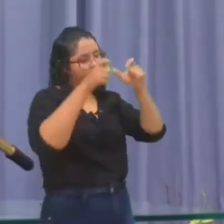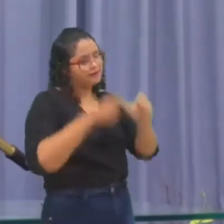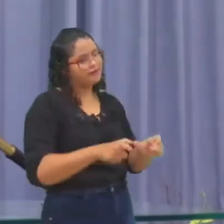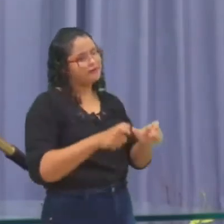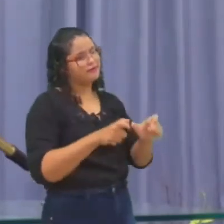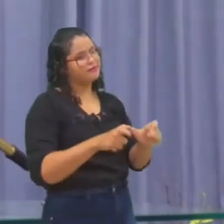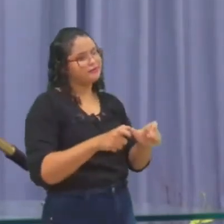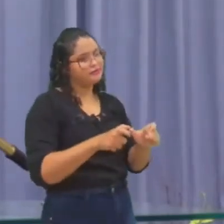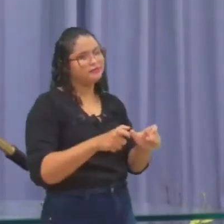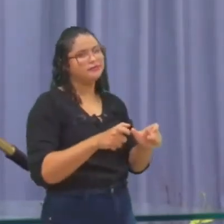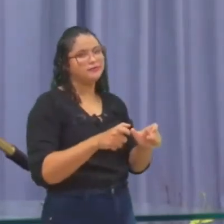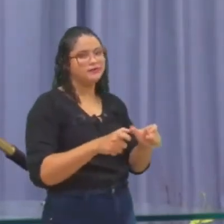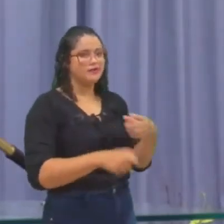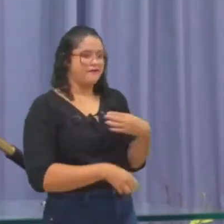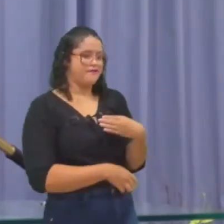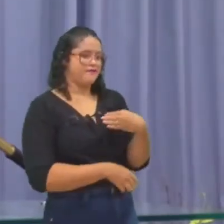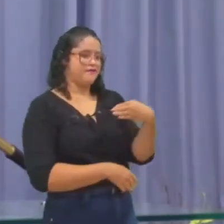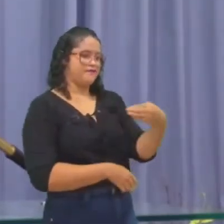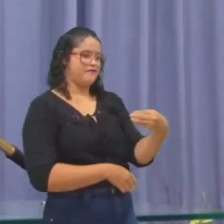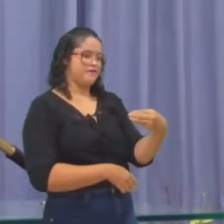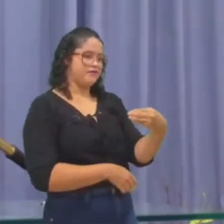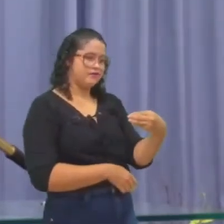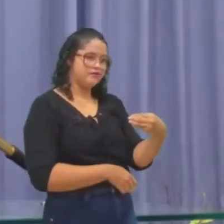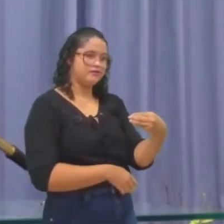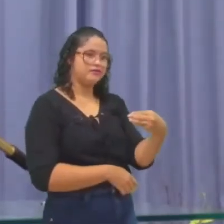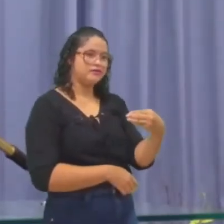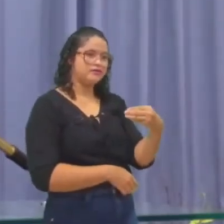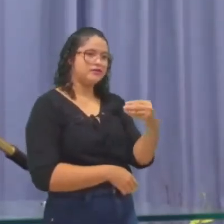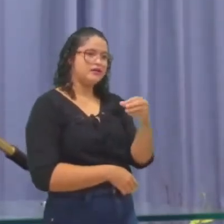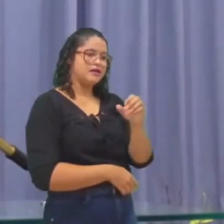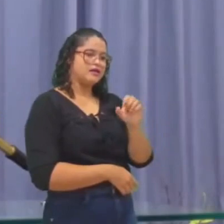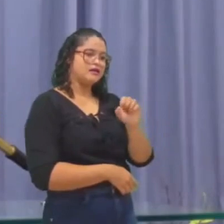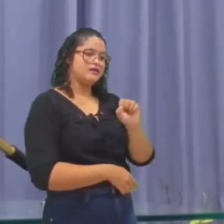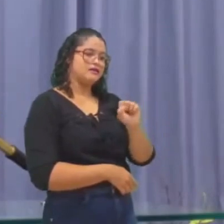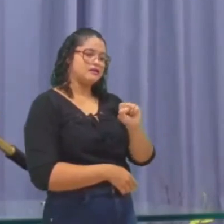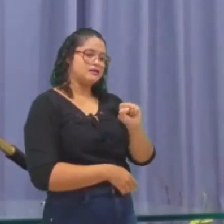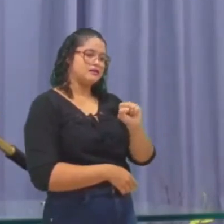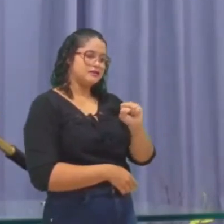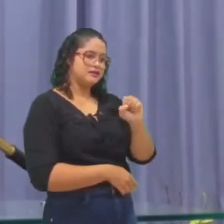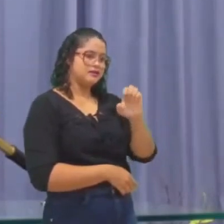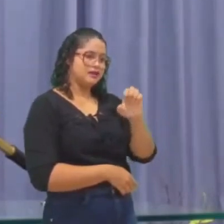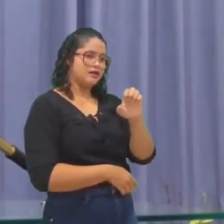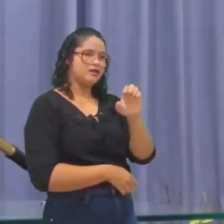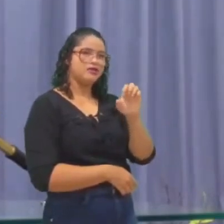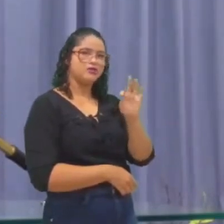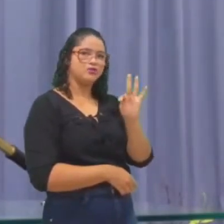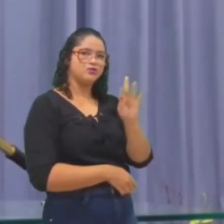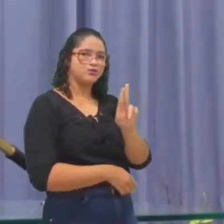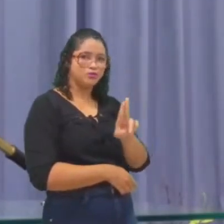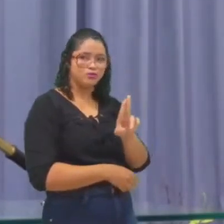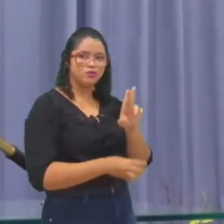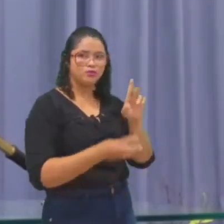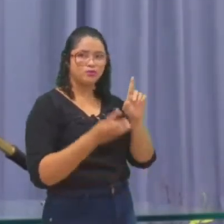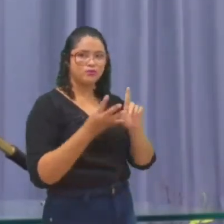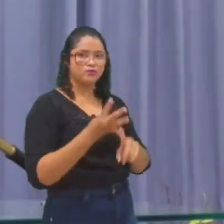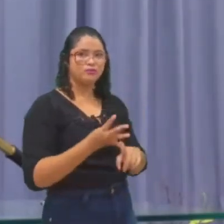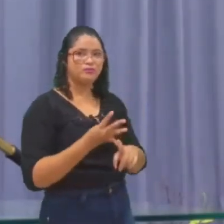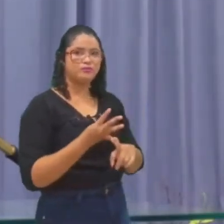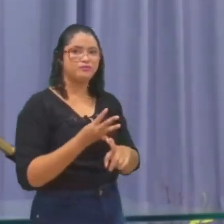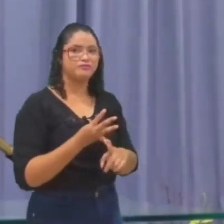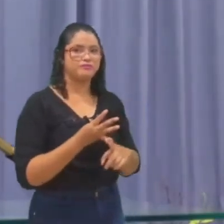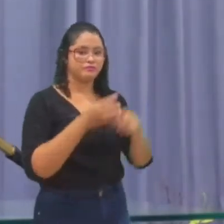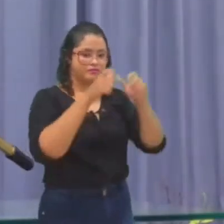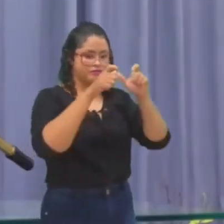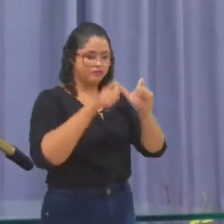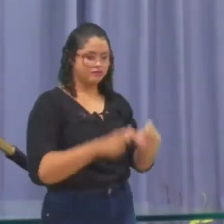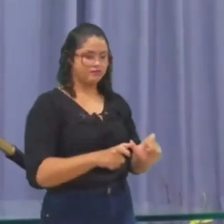Gemali. Da tribo de Asser, Setur, filho de Micael. Da tribo de Naphtali, Nabi, filho de